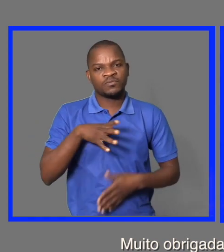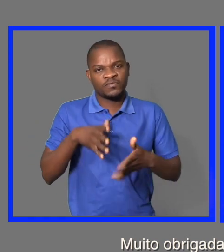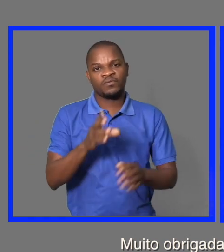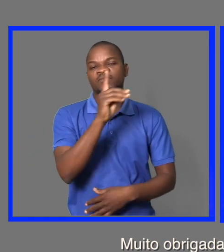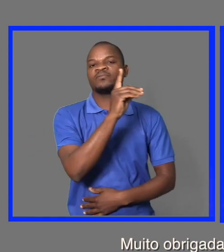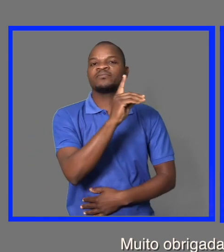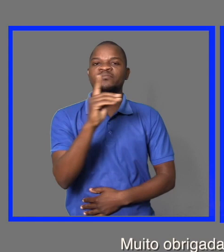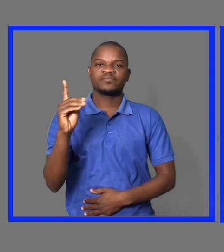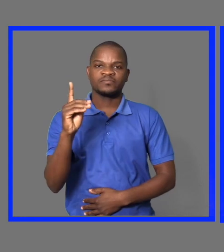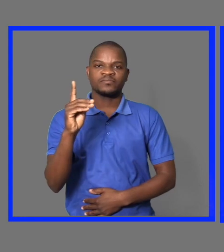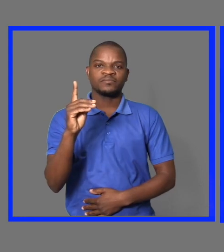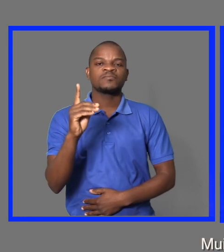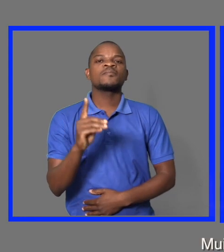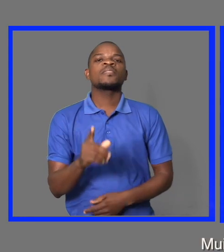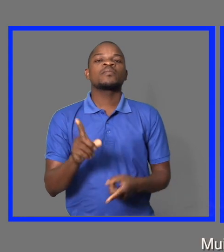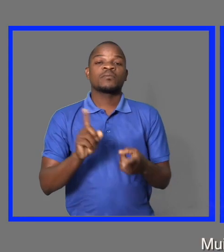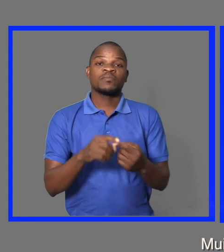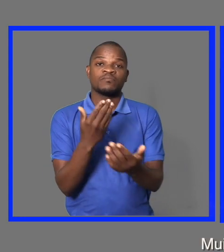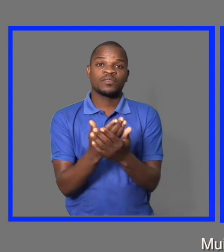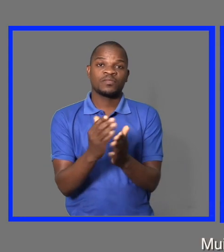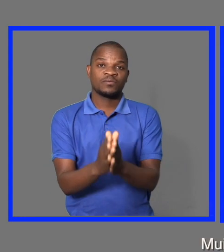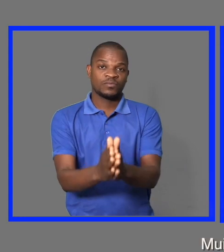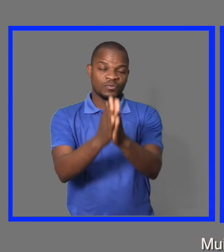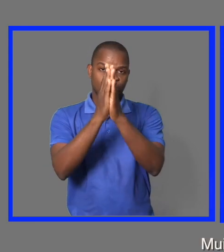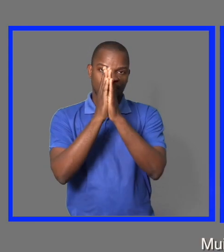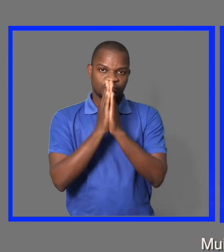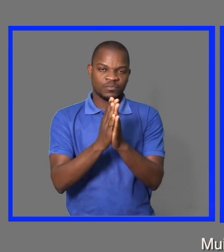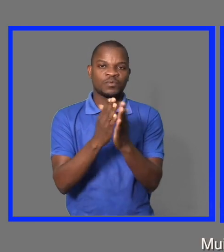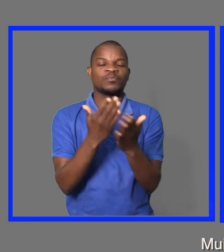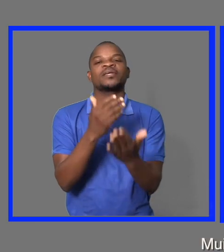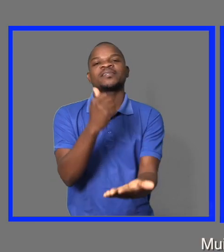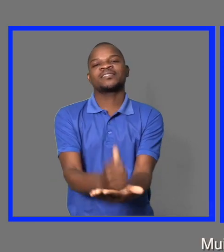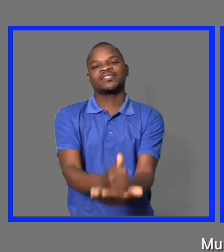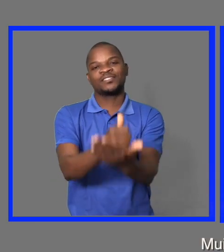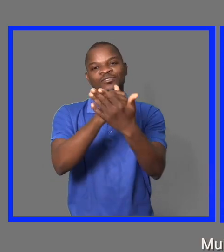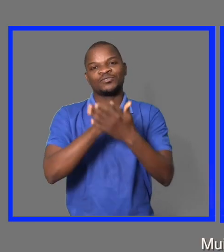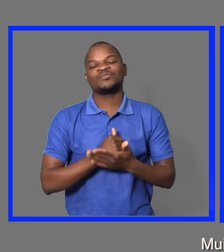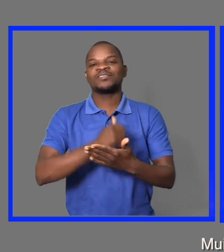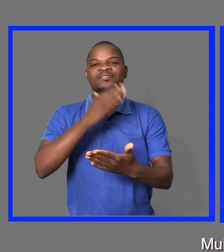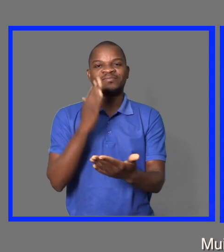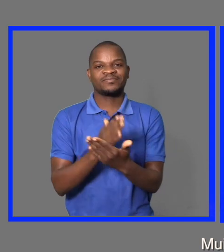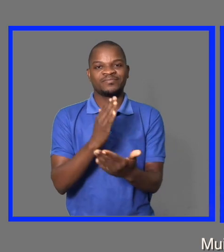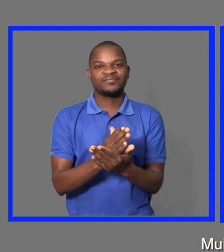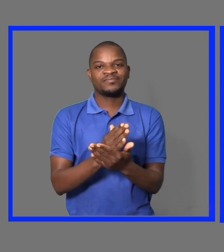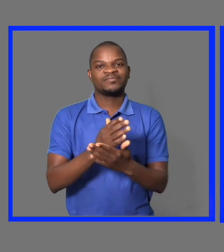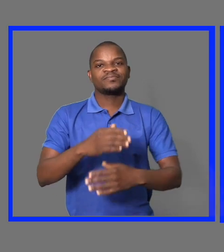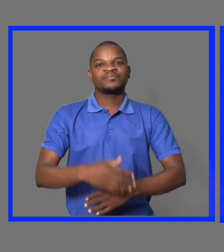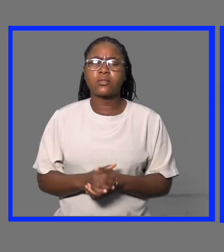com crianças com necessidades especiais. Muito obrigado pela ajuda. Muito obrigado mesmo.